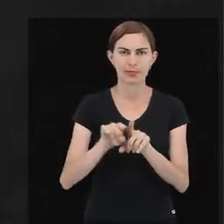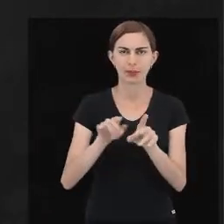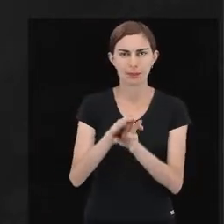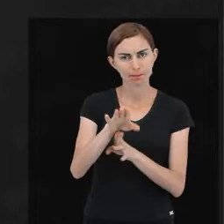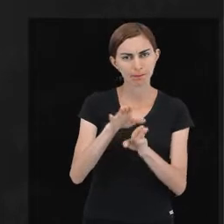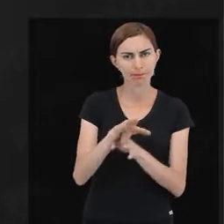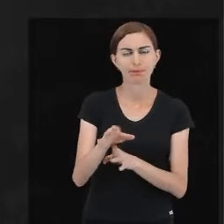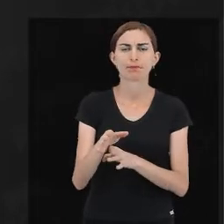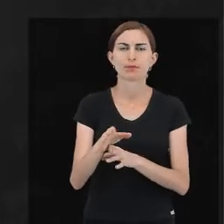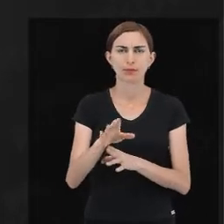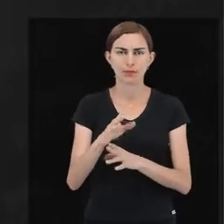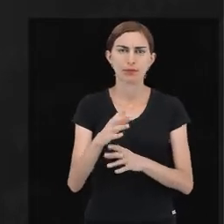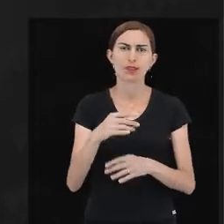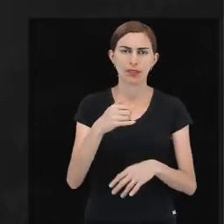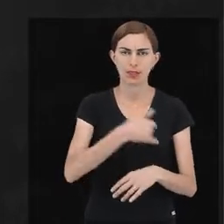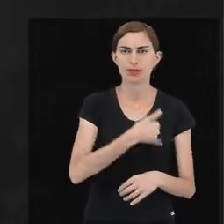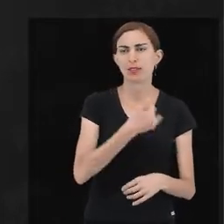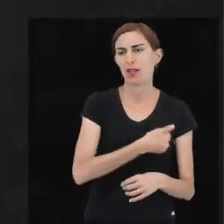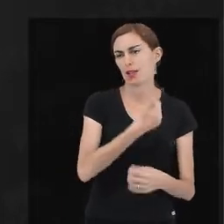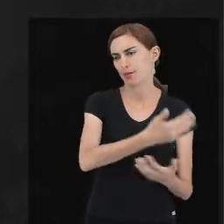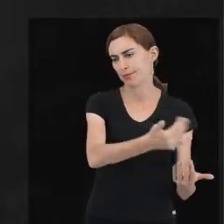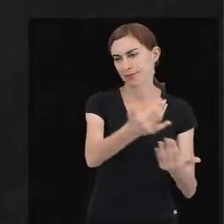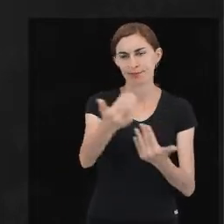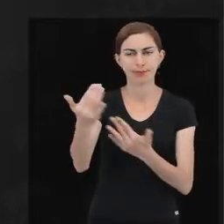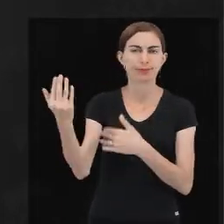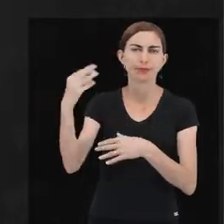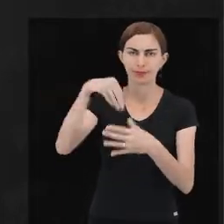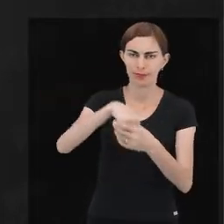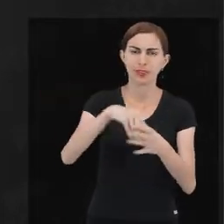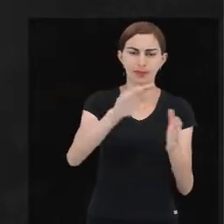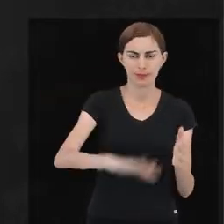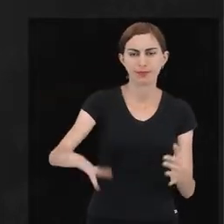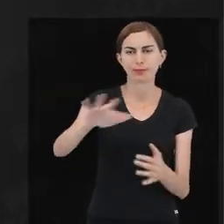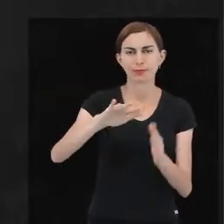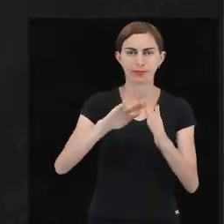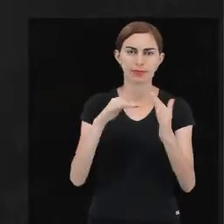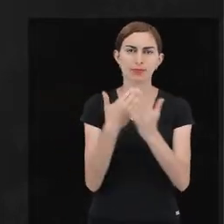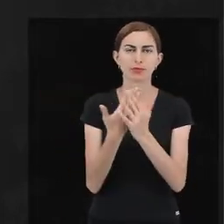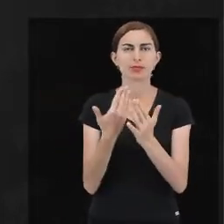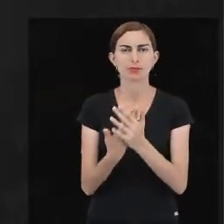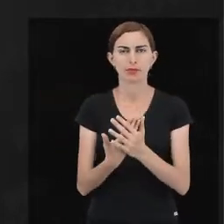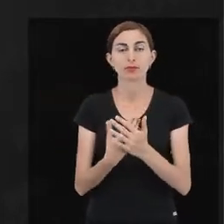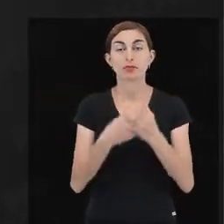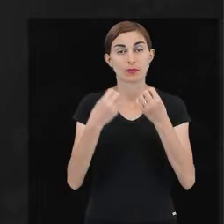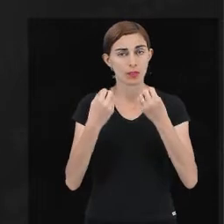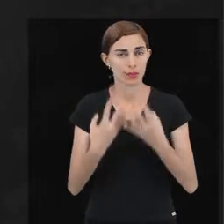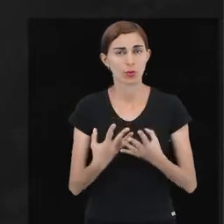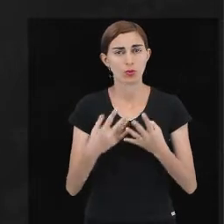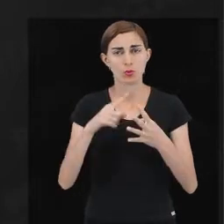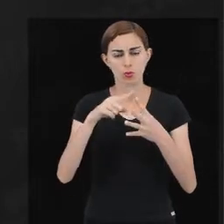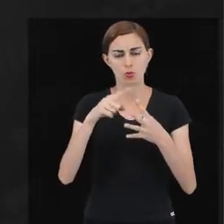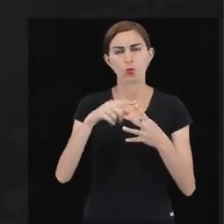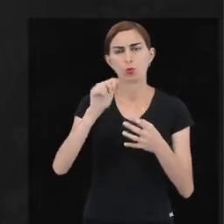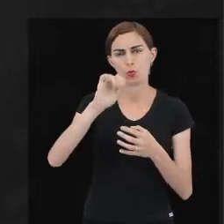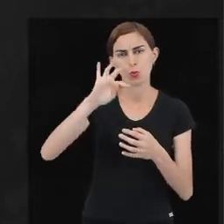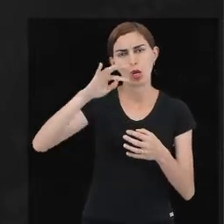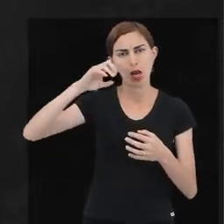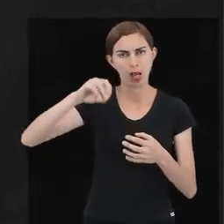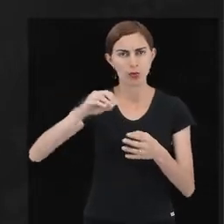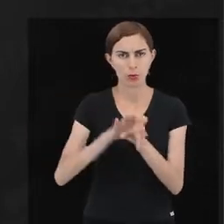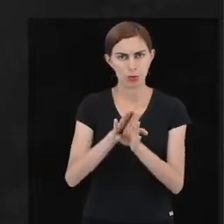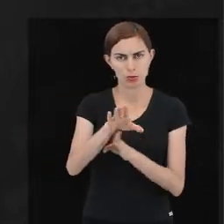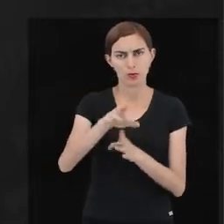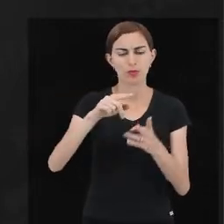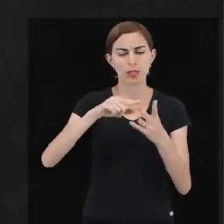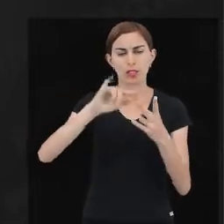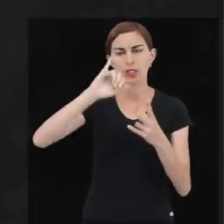comum, considerando a faixa etária dos nossos jovens que estão dentro desse ambiente escolar. Bom, o ato infracional e o ato